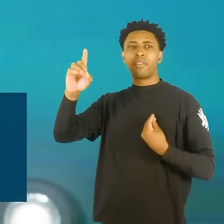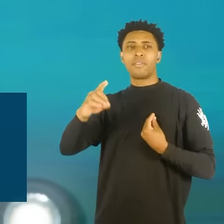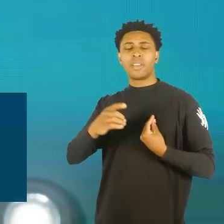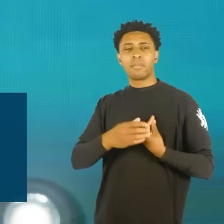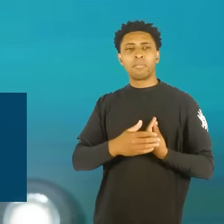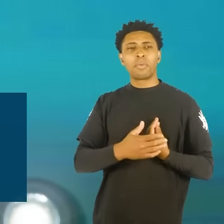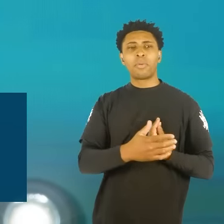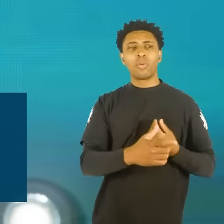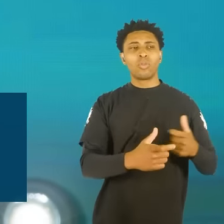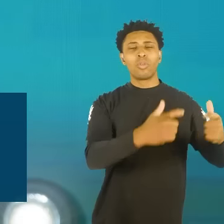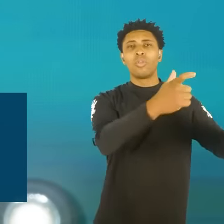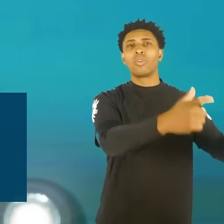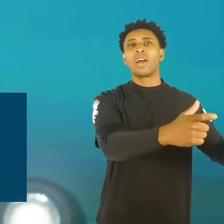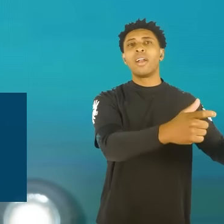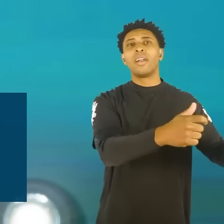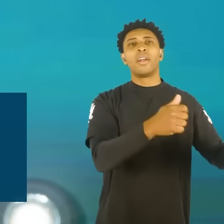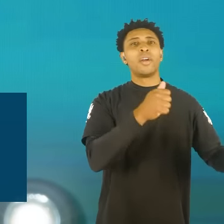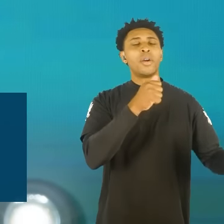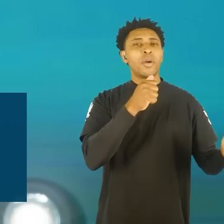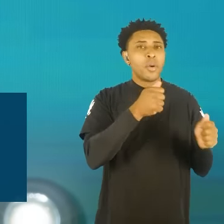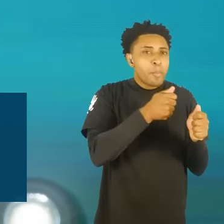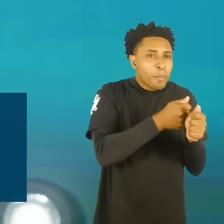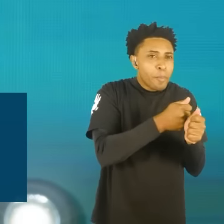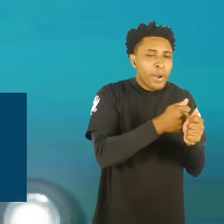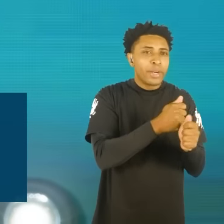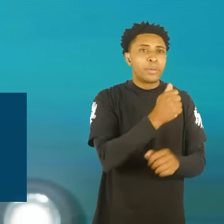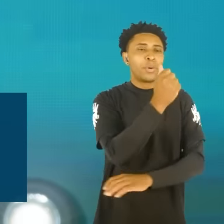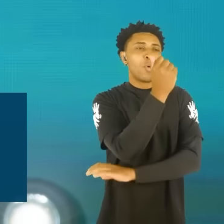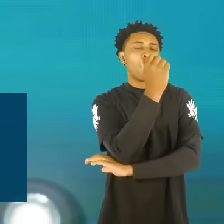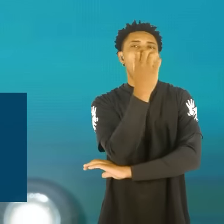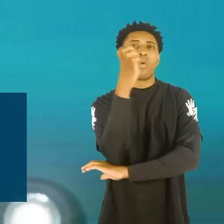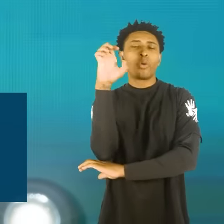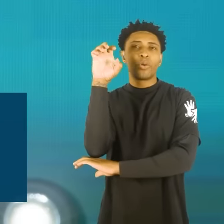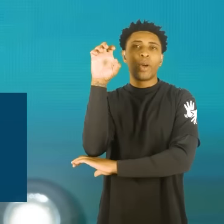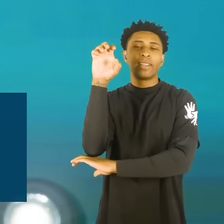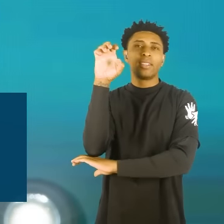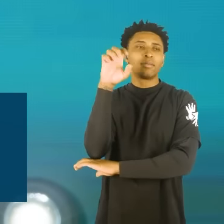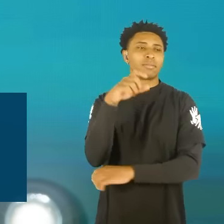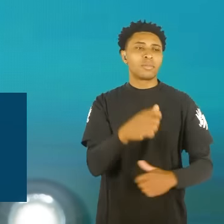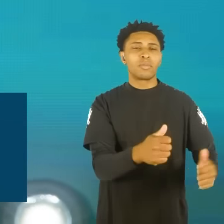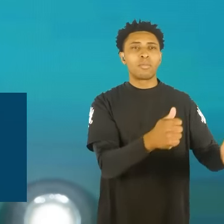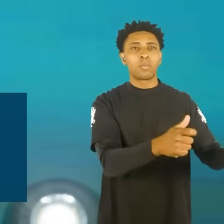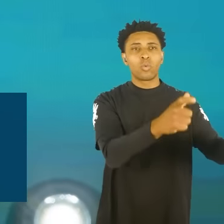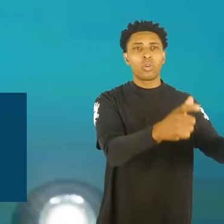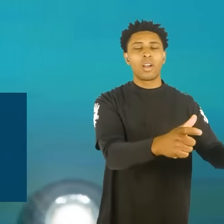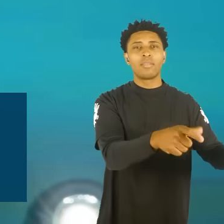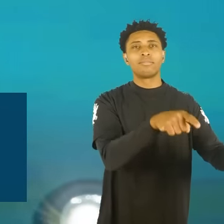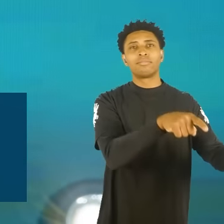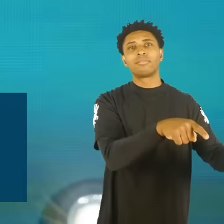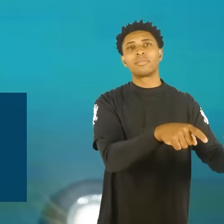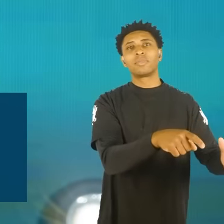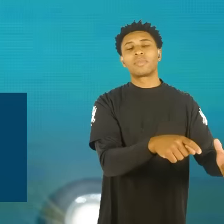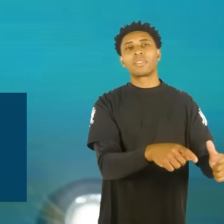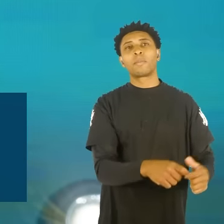Nod, a leste do Éden. A mais dolorosa de todas as despedidas.